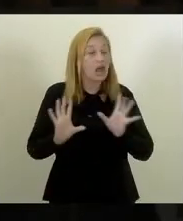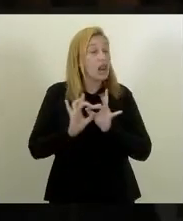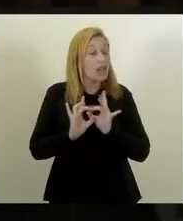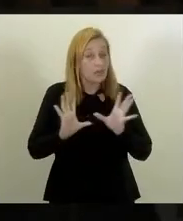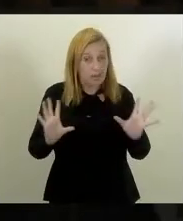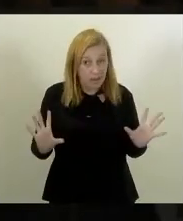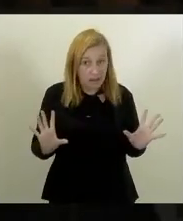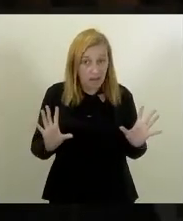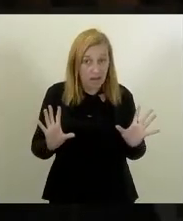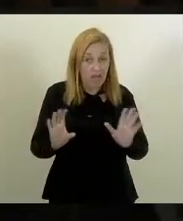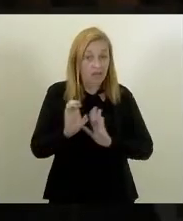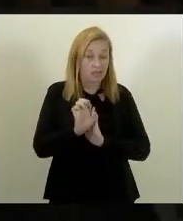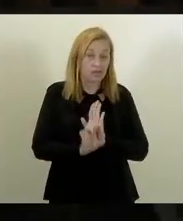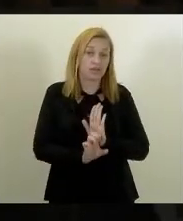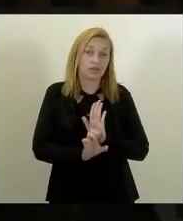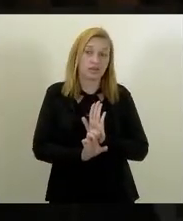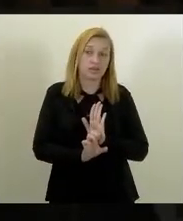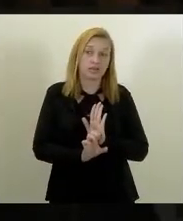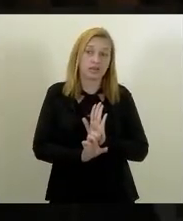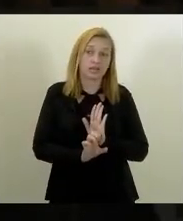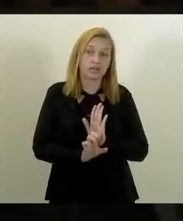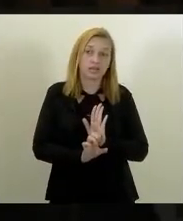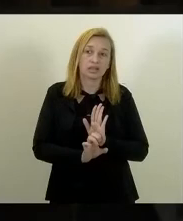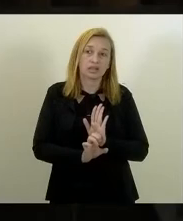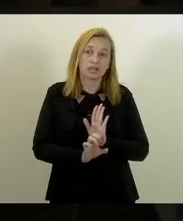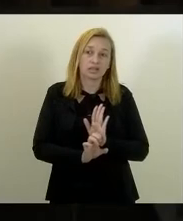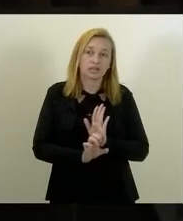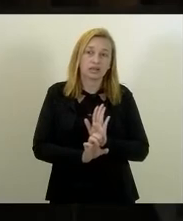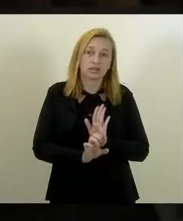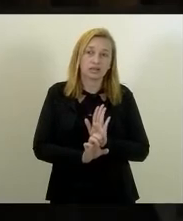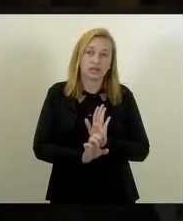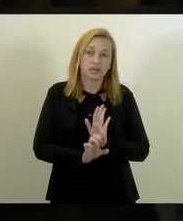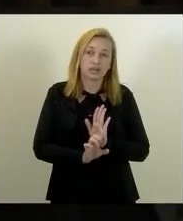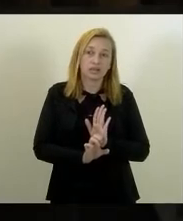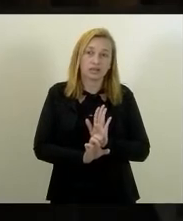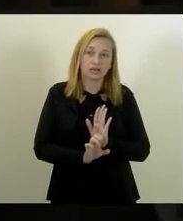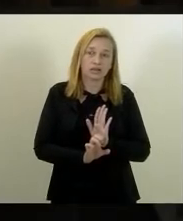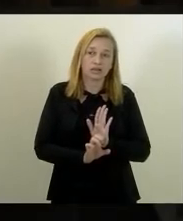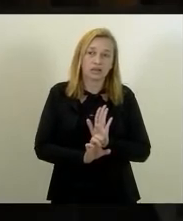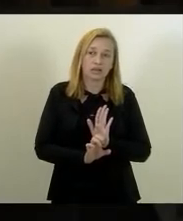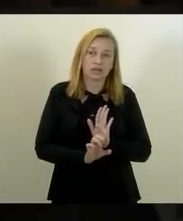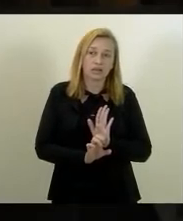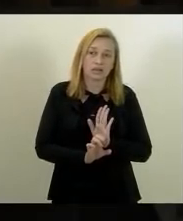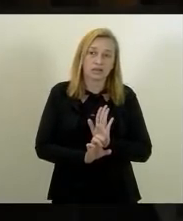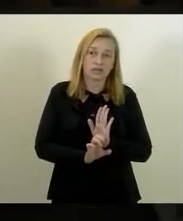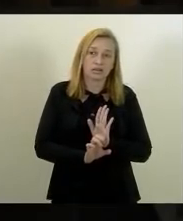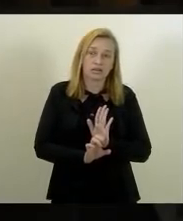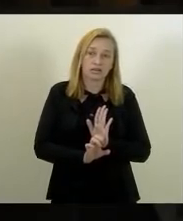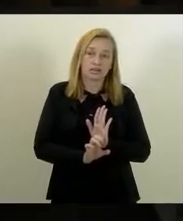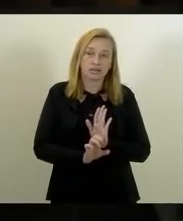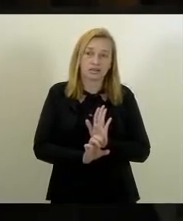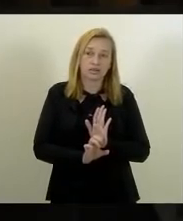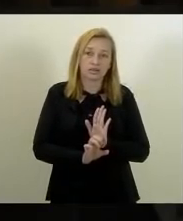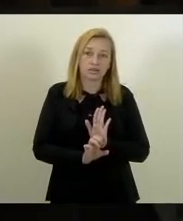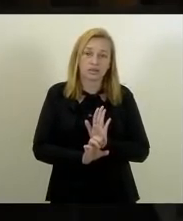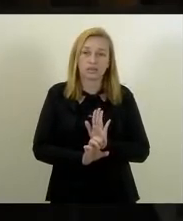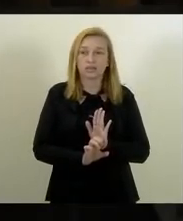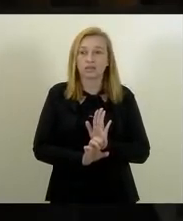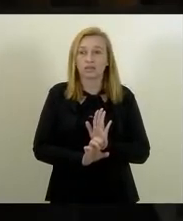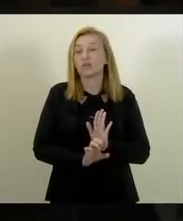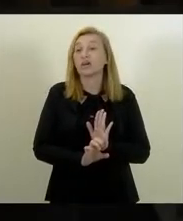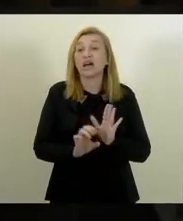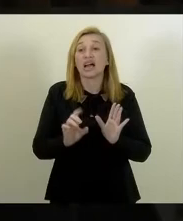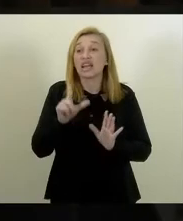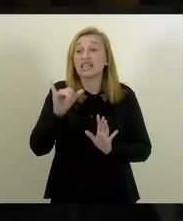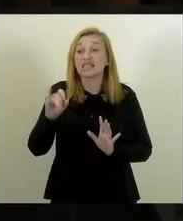deliberar, diz a emenda, será indispensável para prosseguimento da licitação, ou seja, a